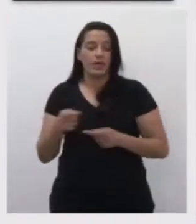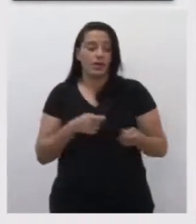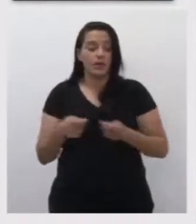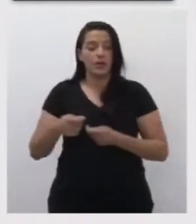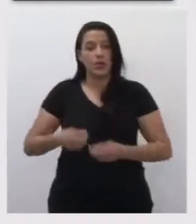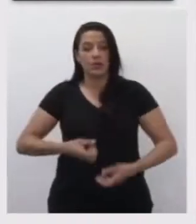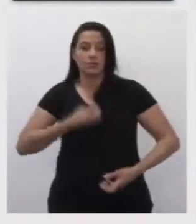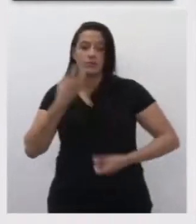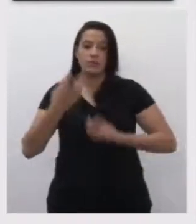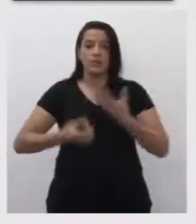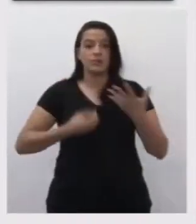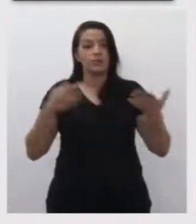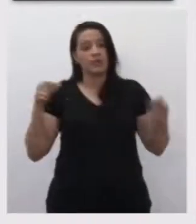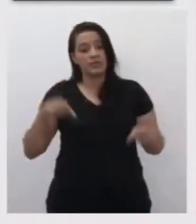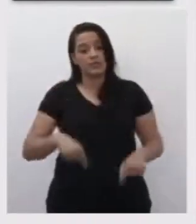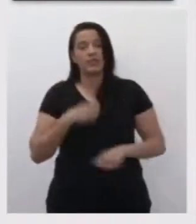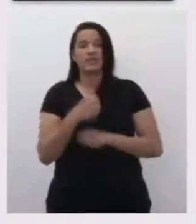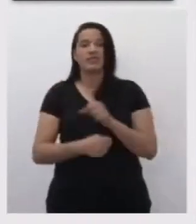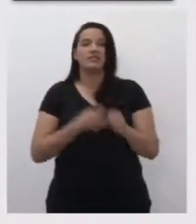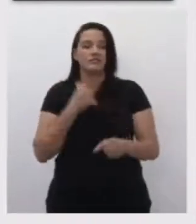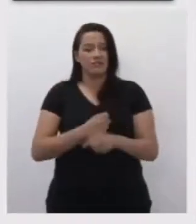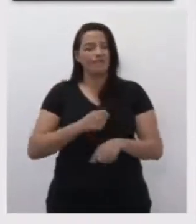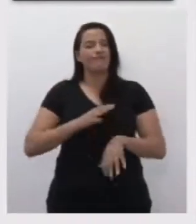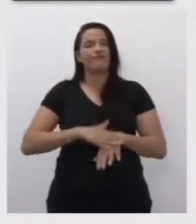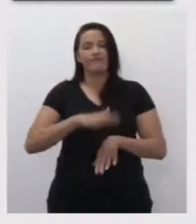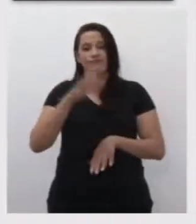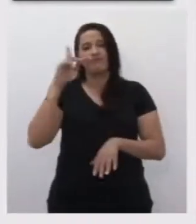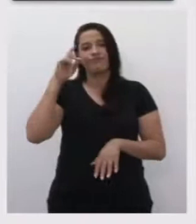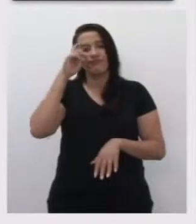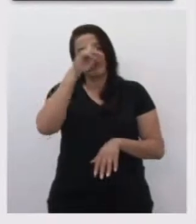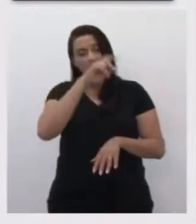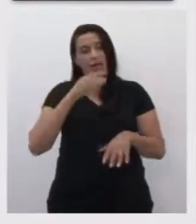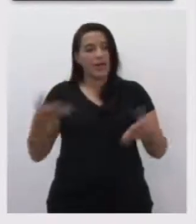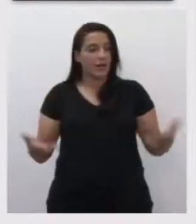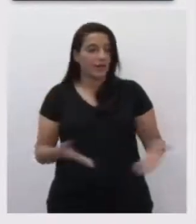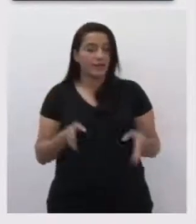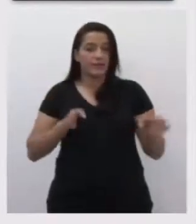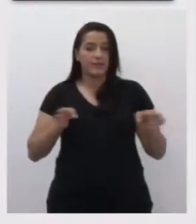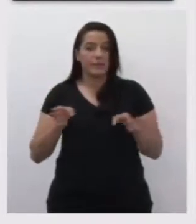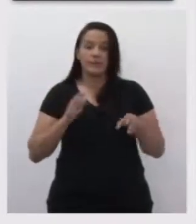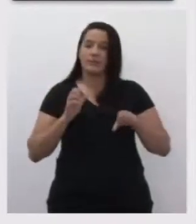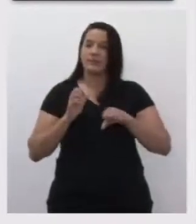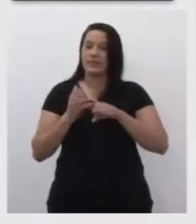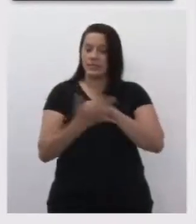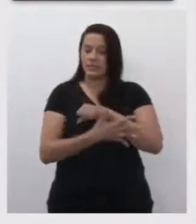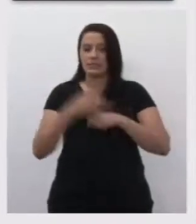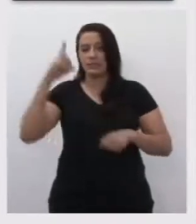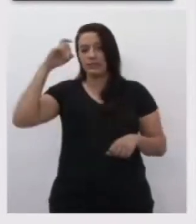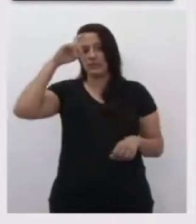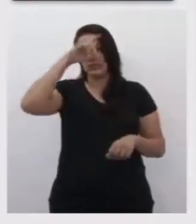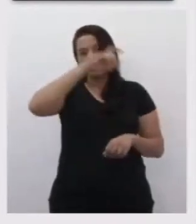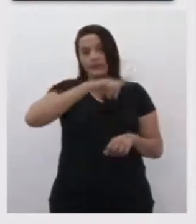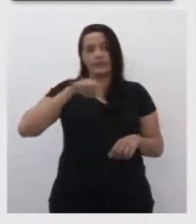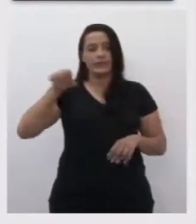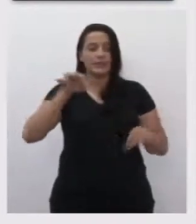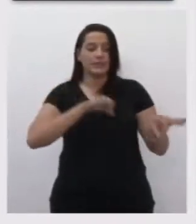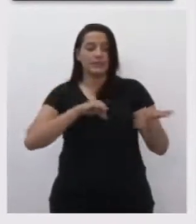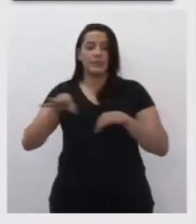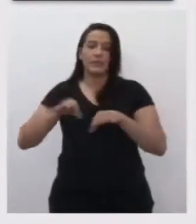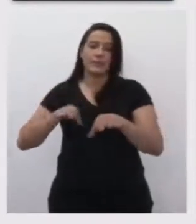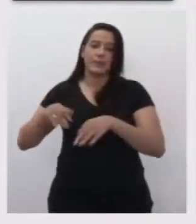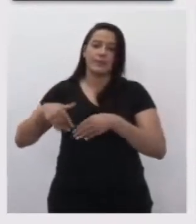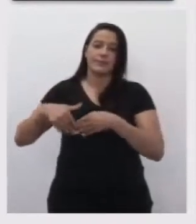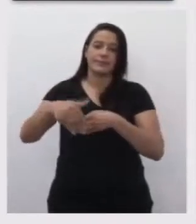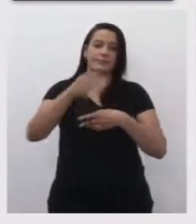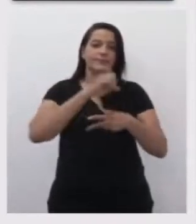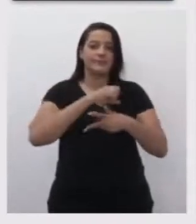durante esse ano, que é tão difícil, ainda mais agora, período de pandemia, está mais difícil ainda para quem está se preparando para o Enem, né? E